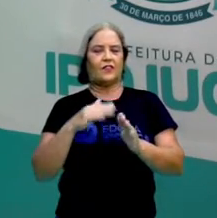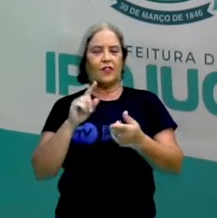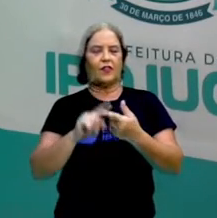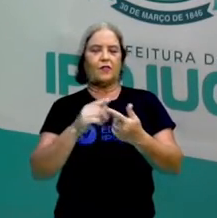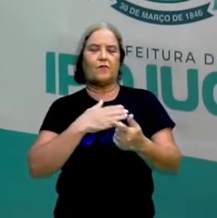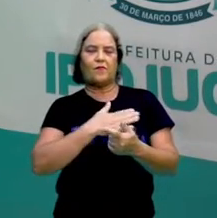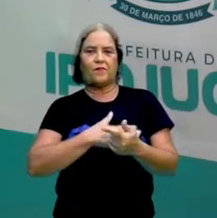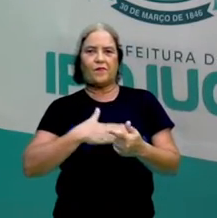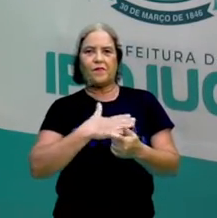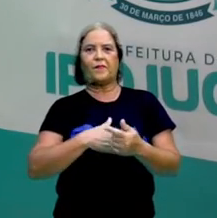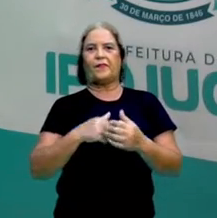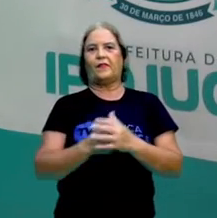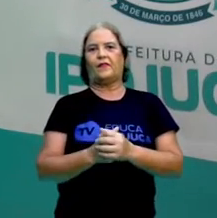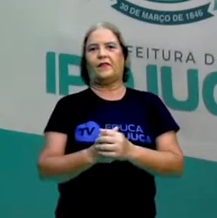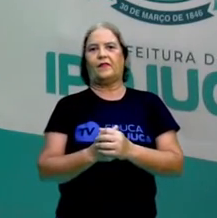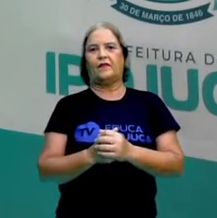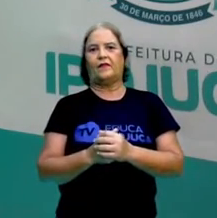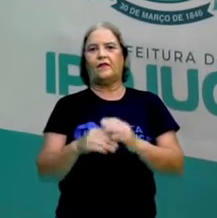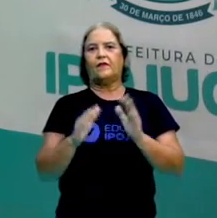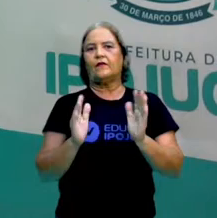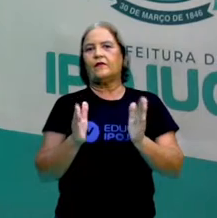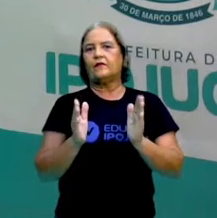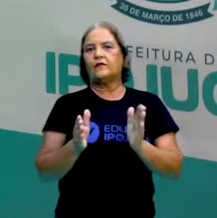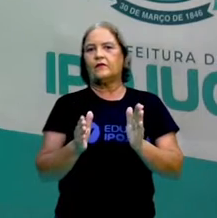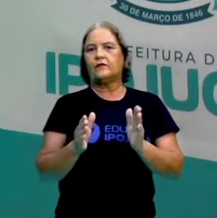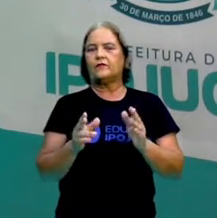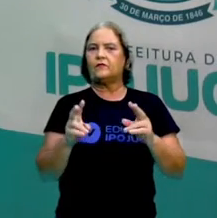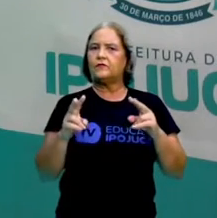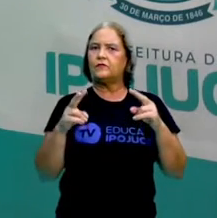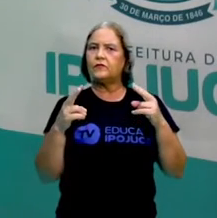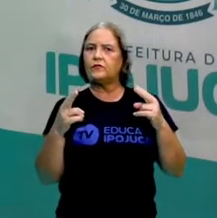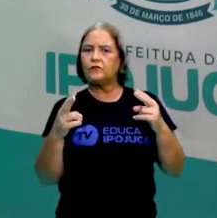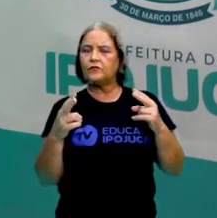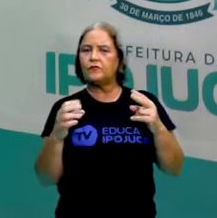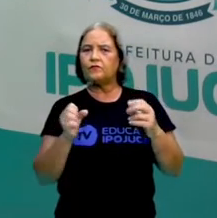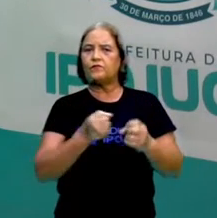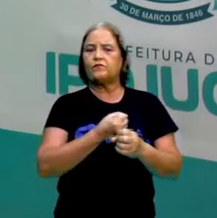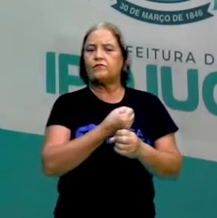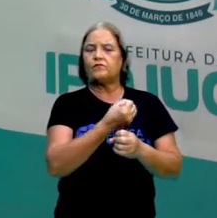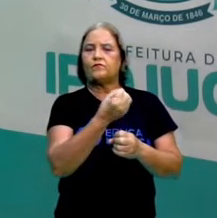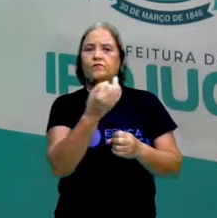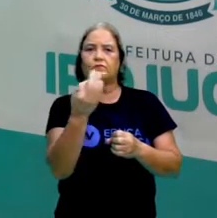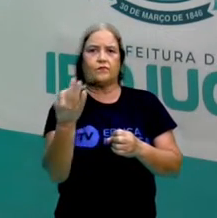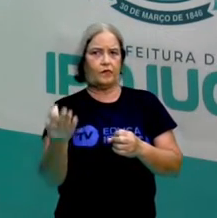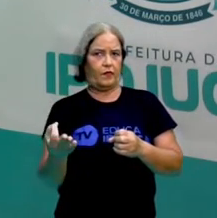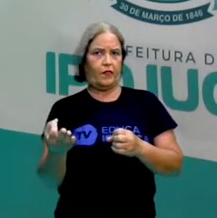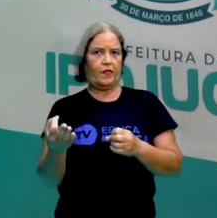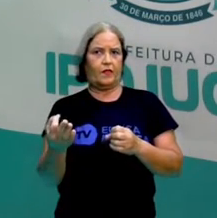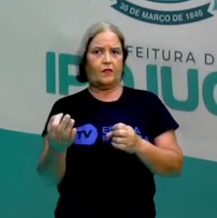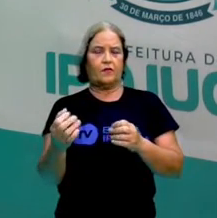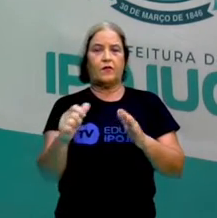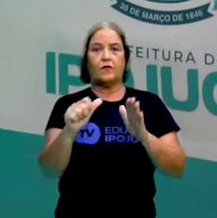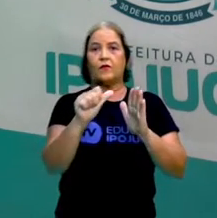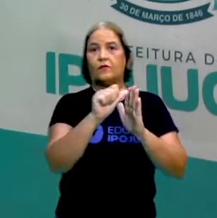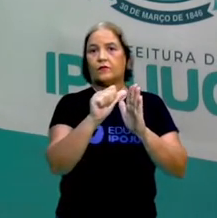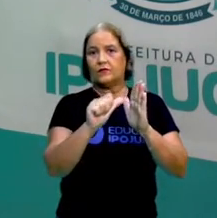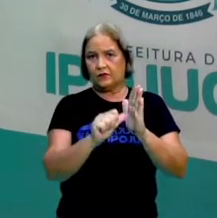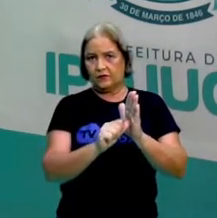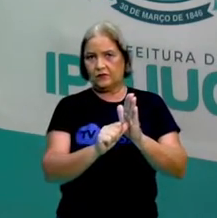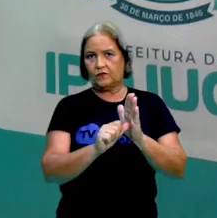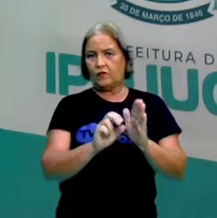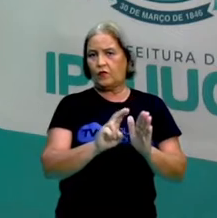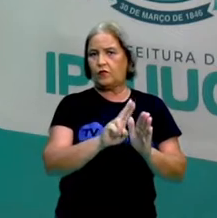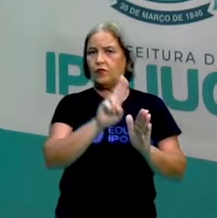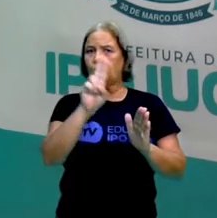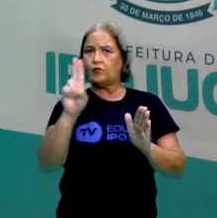gosto muito vamos agora vermos aqui as quantidades ao garimpo e o nome